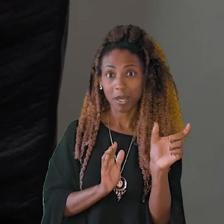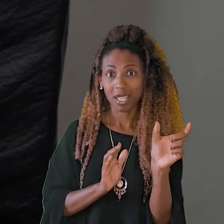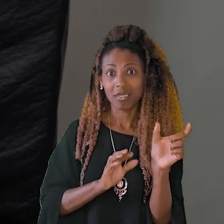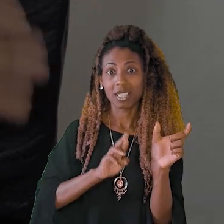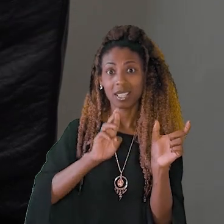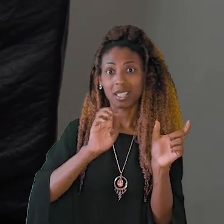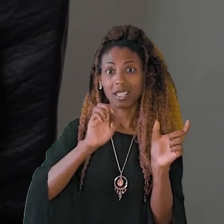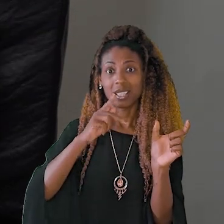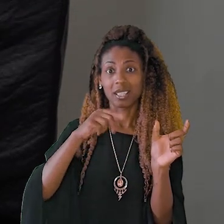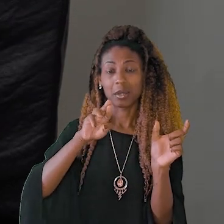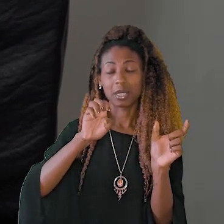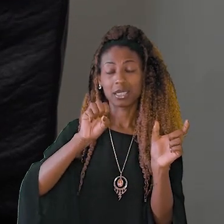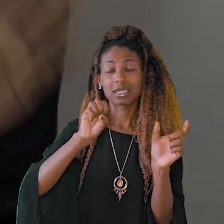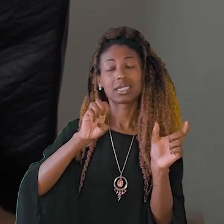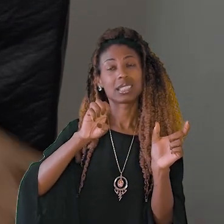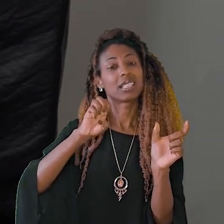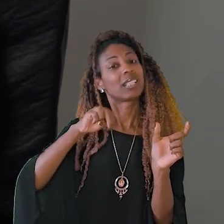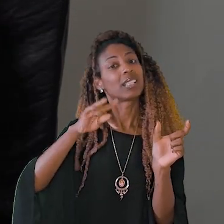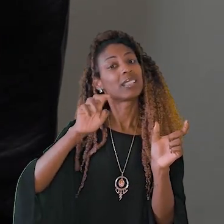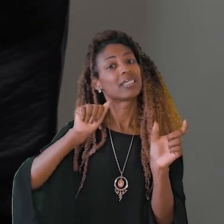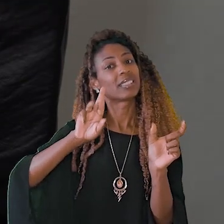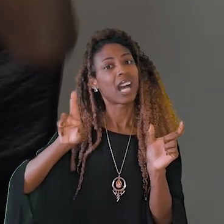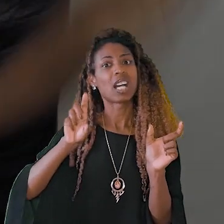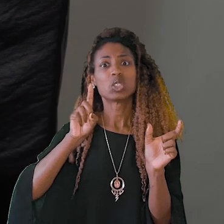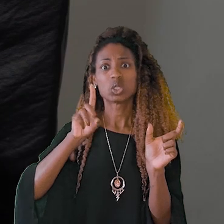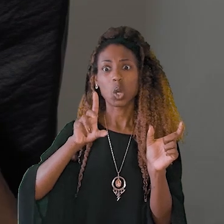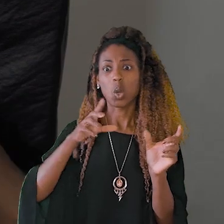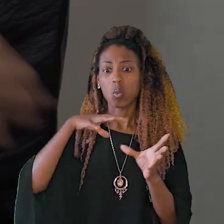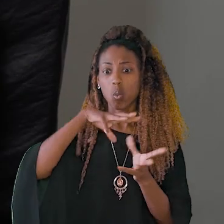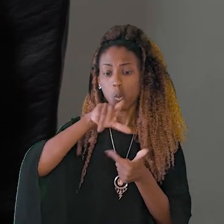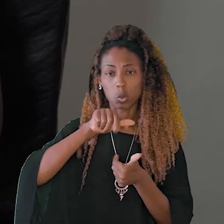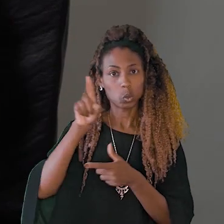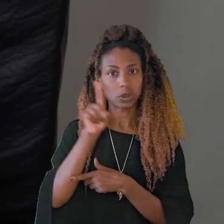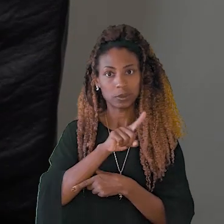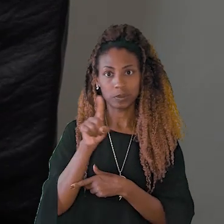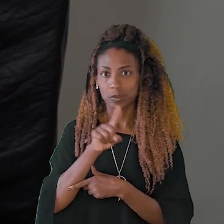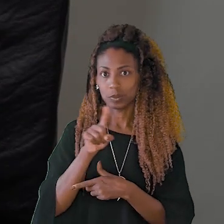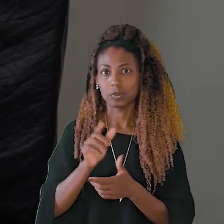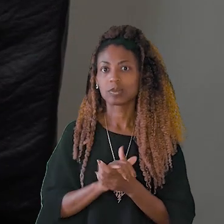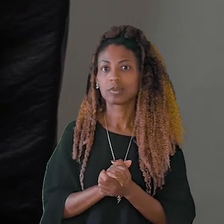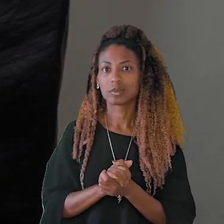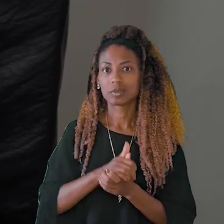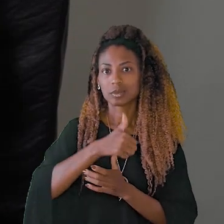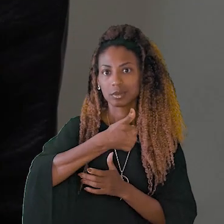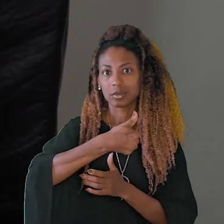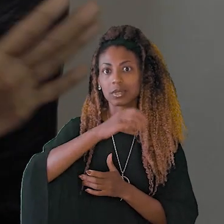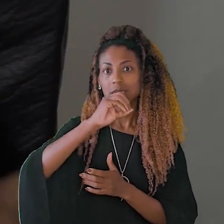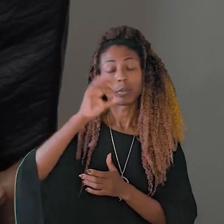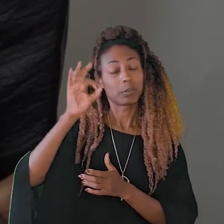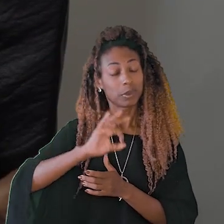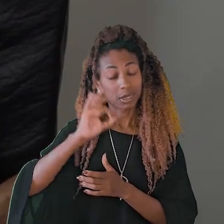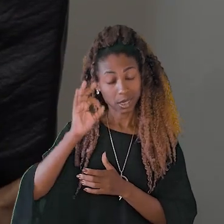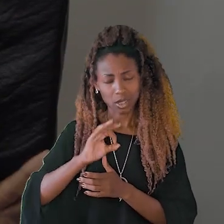palavra representar também dá para um outro lugar também. Nem sempre eu vou estar representando o mundo, mas eu acho que 100% daquilo